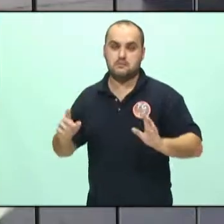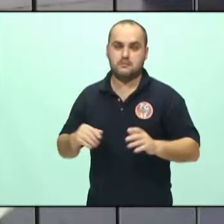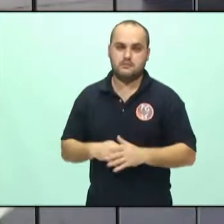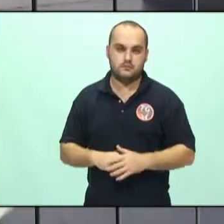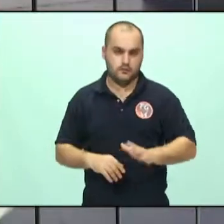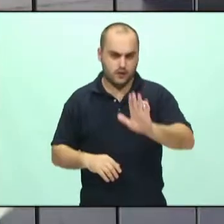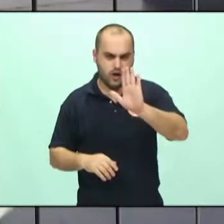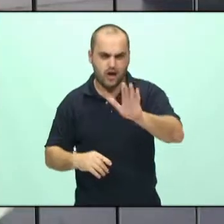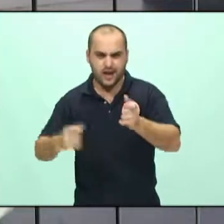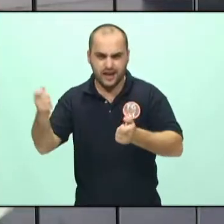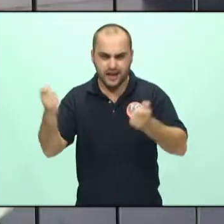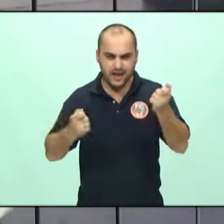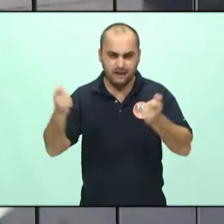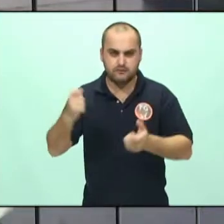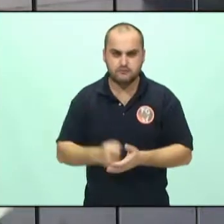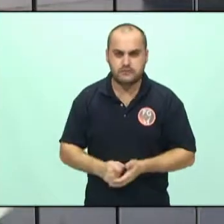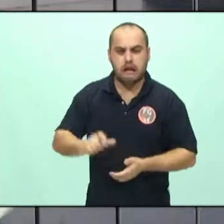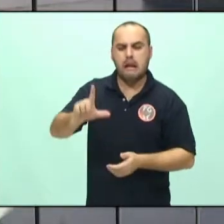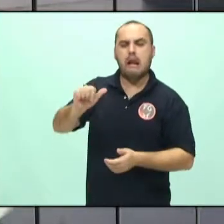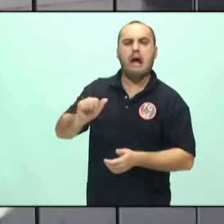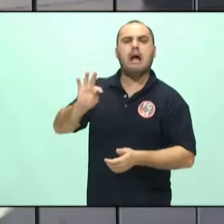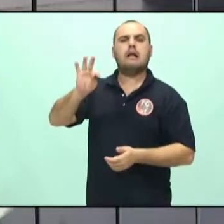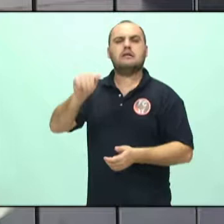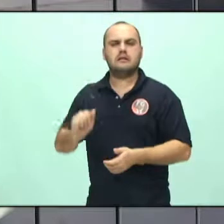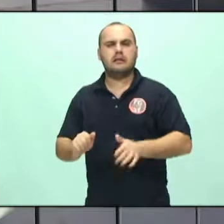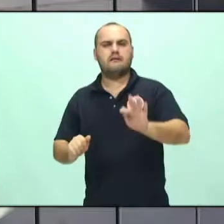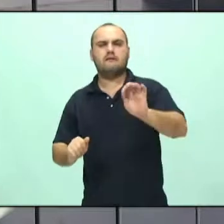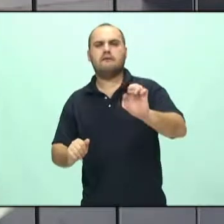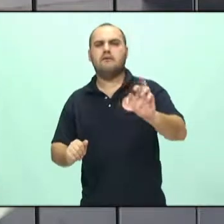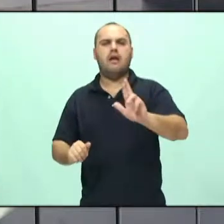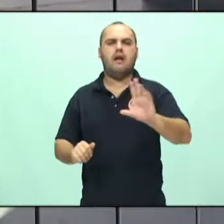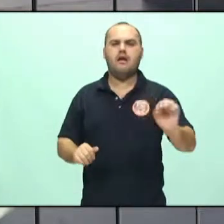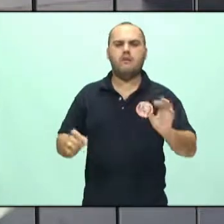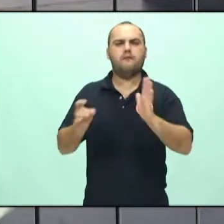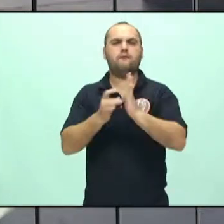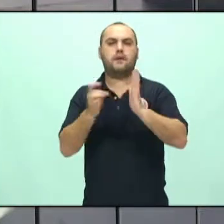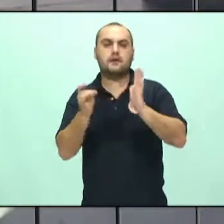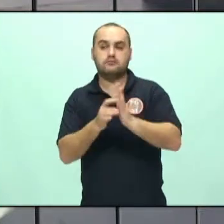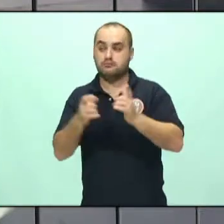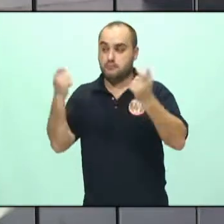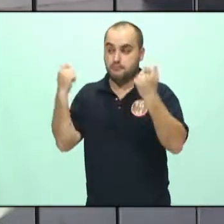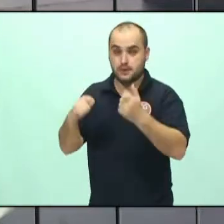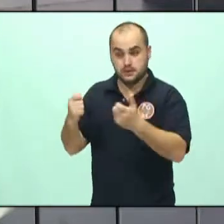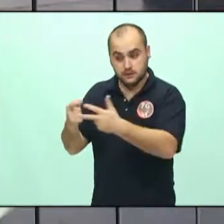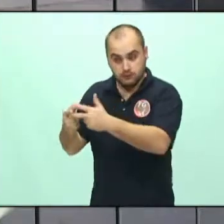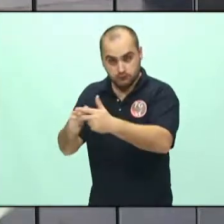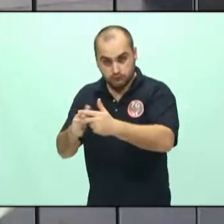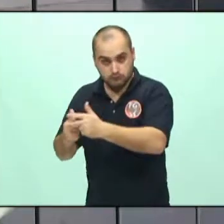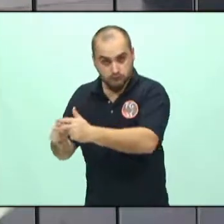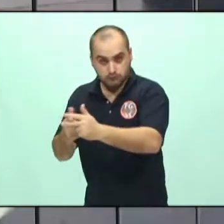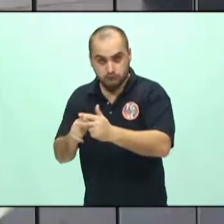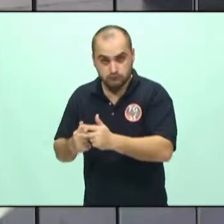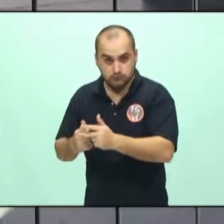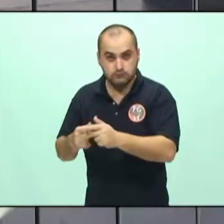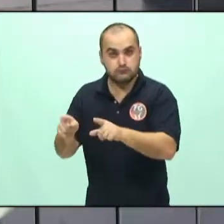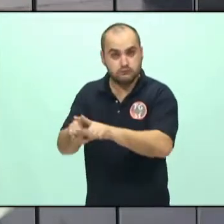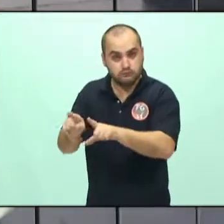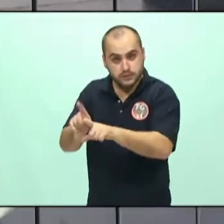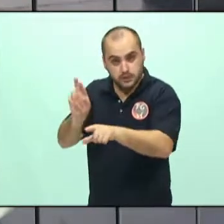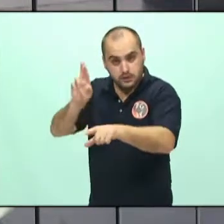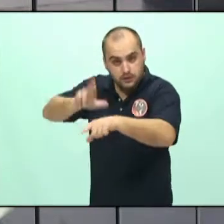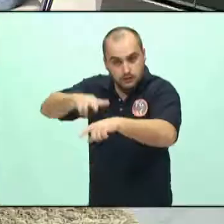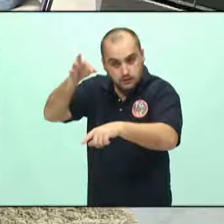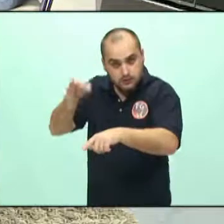carro. O carro é lata, é ferro, é aço, é vidro. Ele precisa ter a manutenção e a revisão dele para ele não